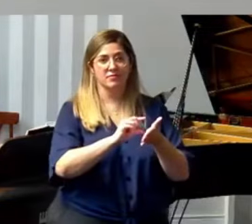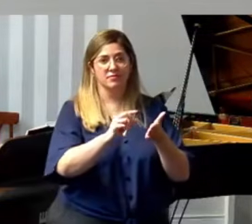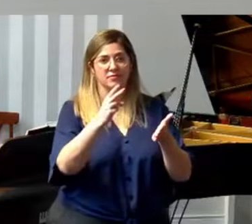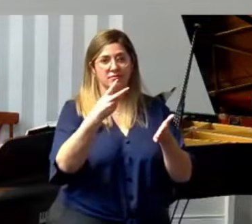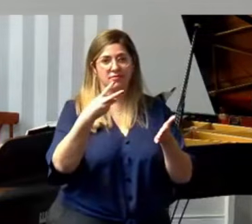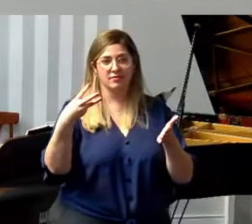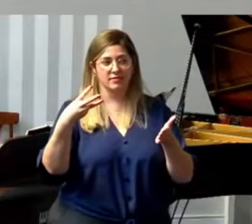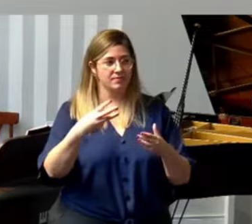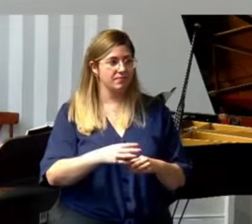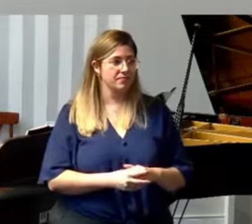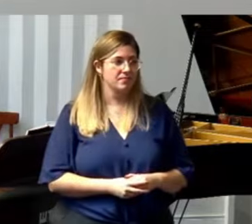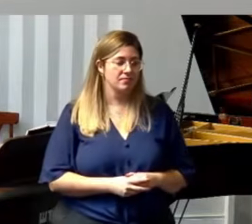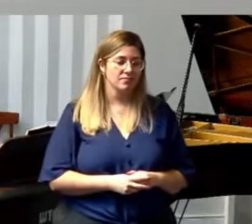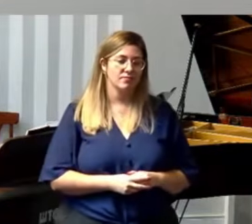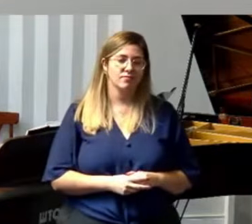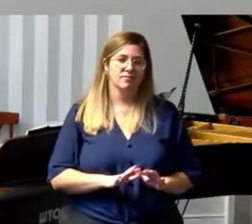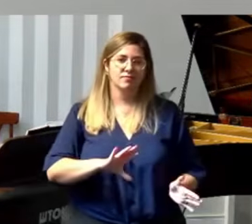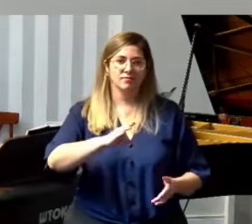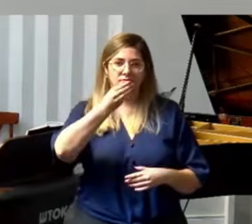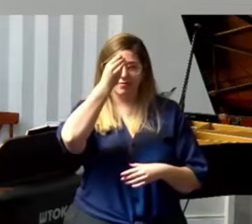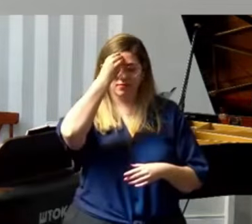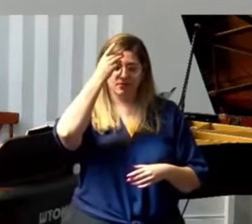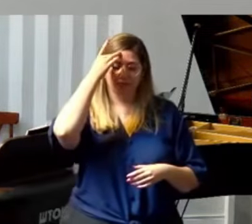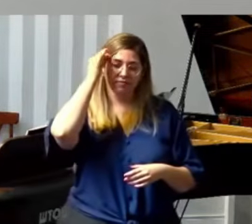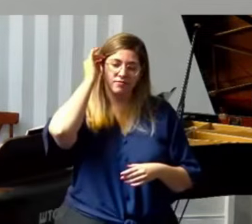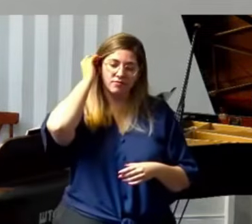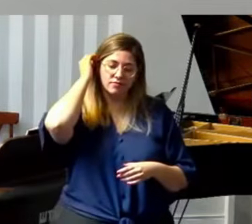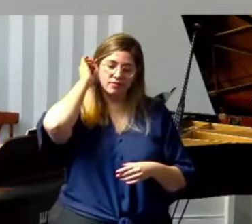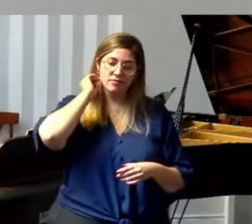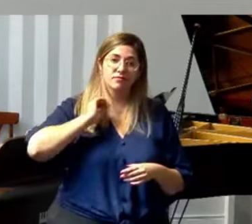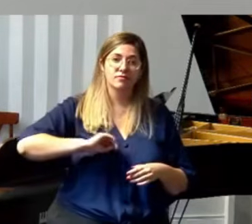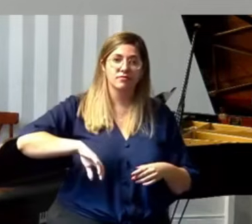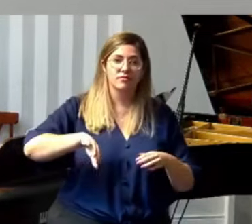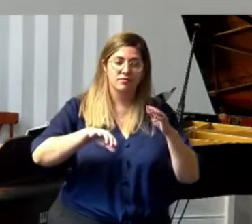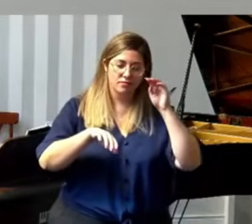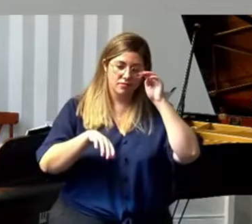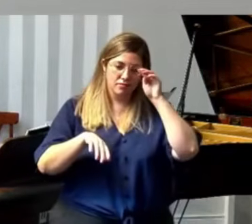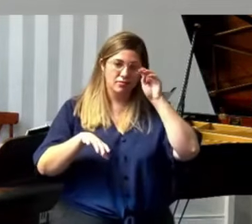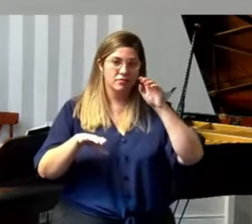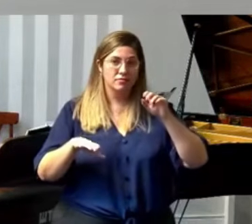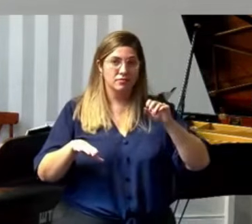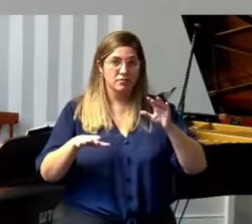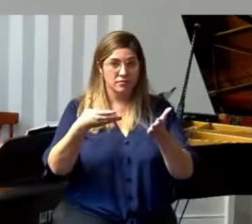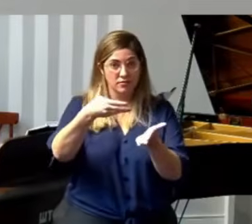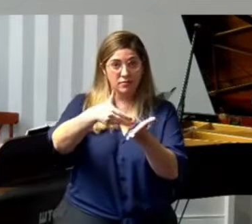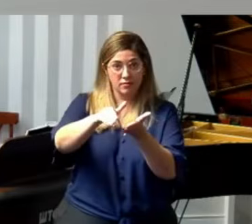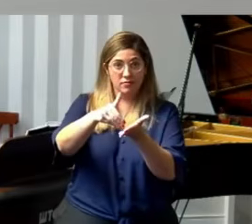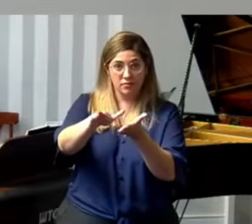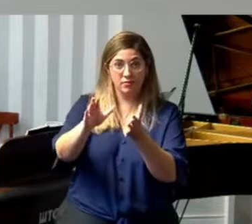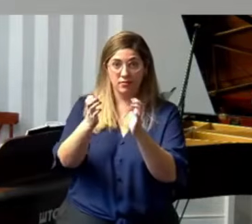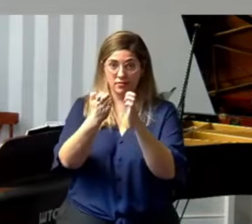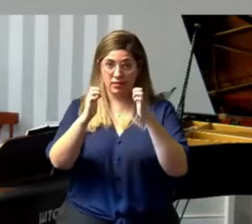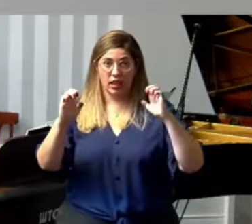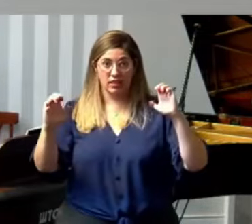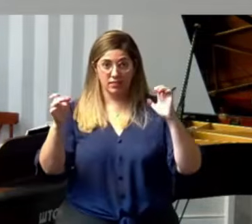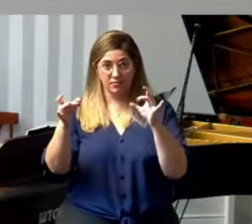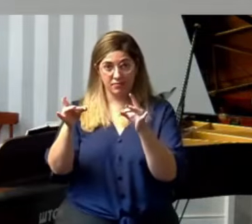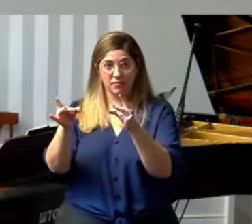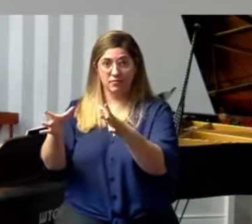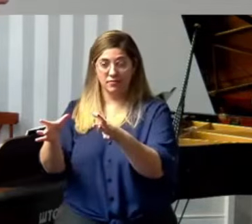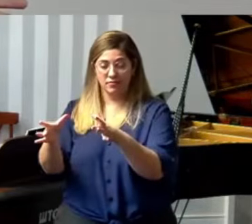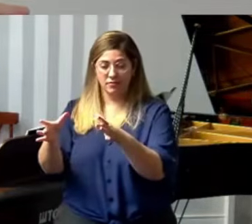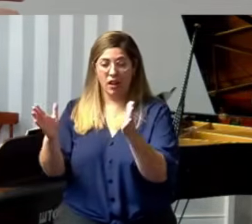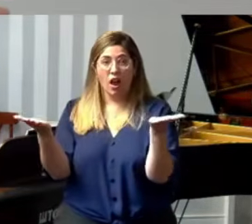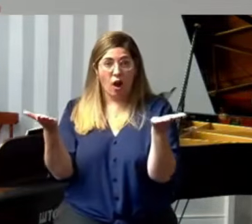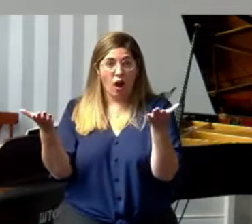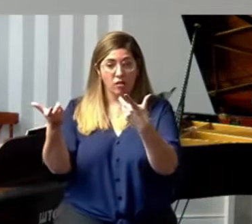versículo 23, no final, diz assim: para cultivar a terra da qual havia sido tomada. A grande resposta, a resposta